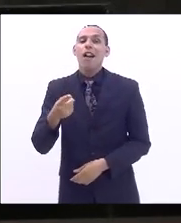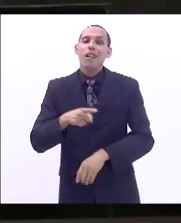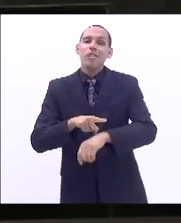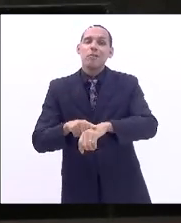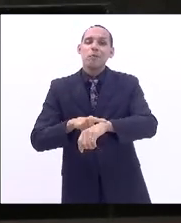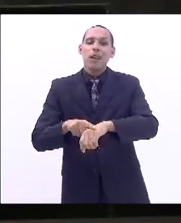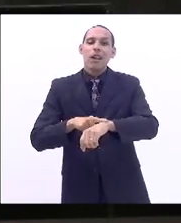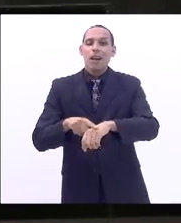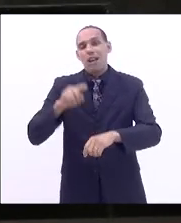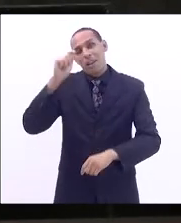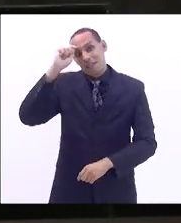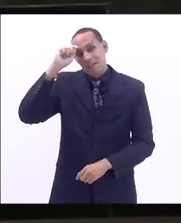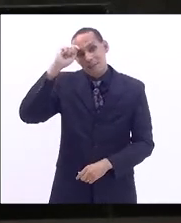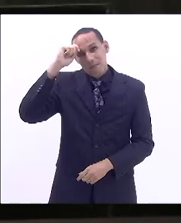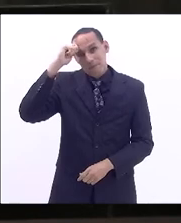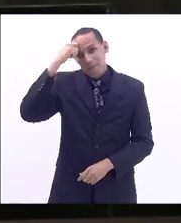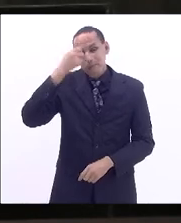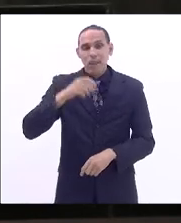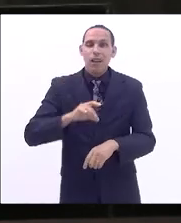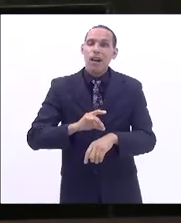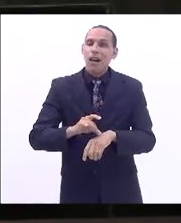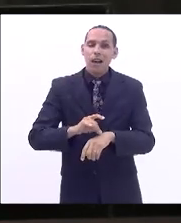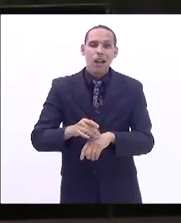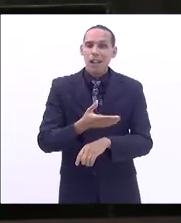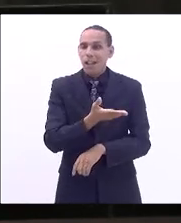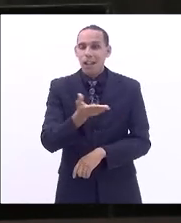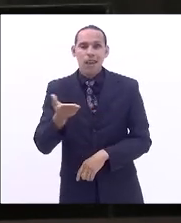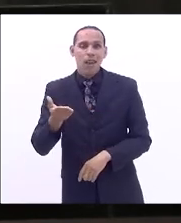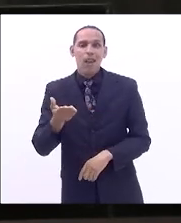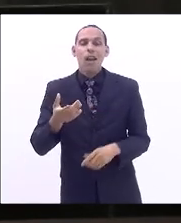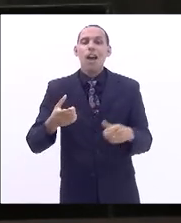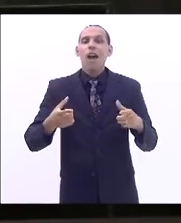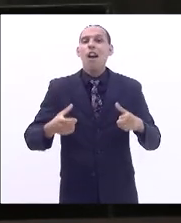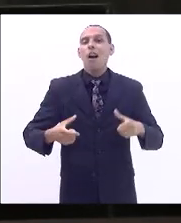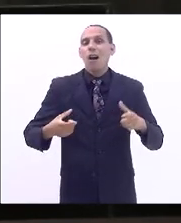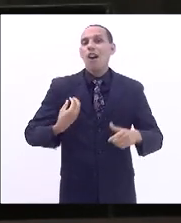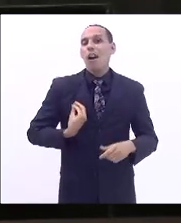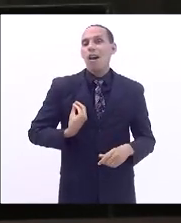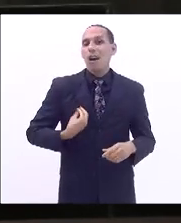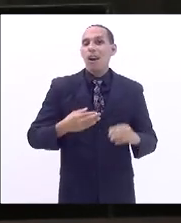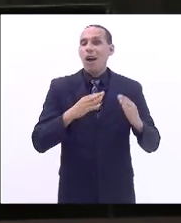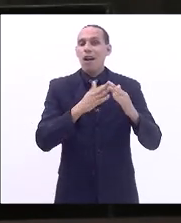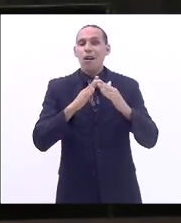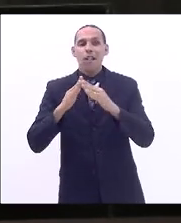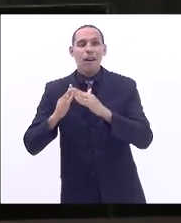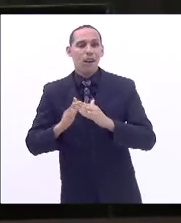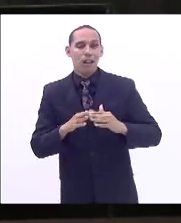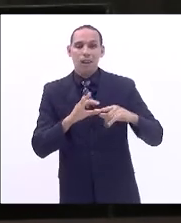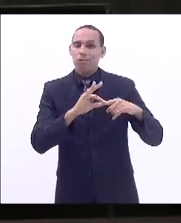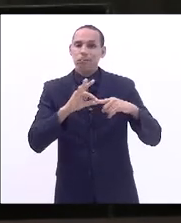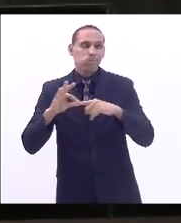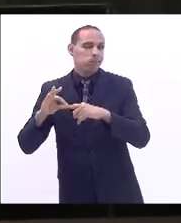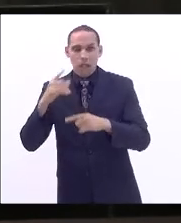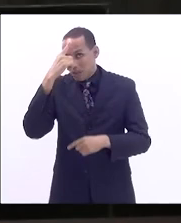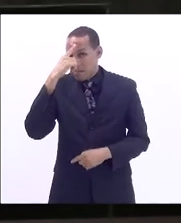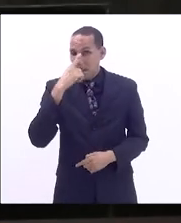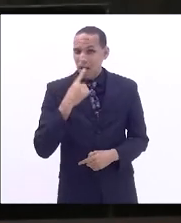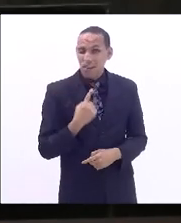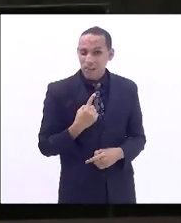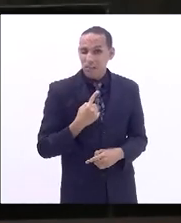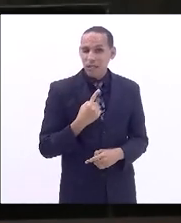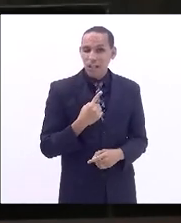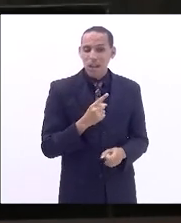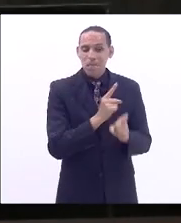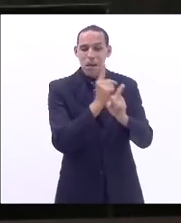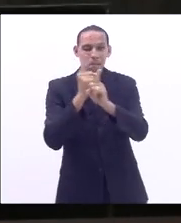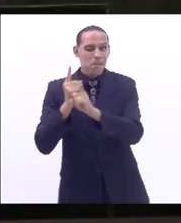é preta que moram em favelas e periferias ou seja existe um perfil que vai ser é